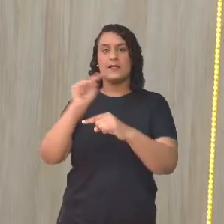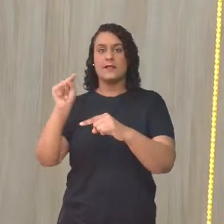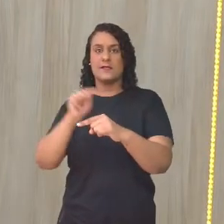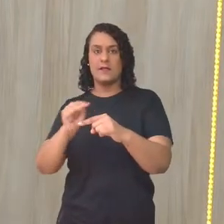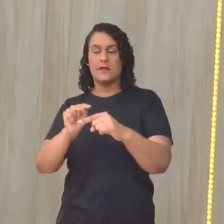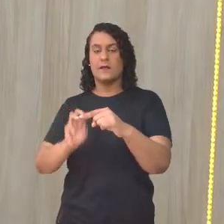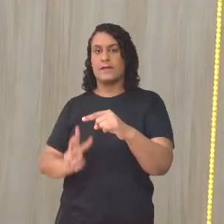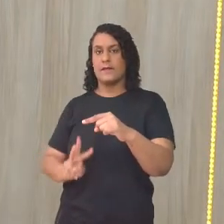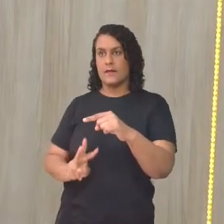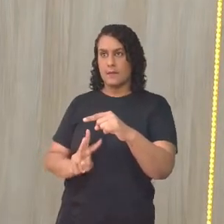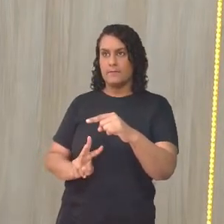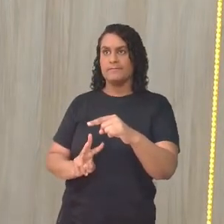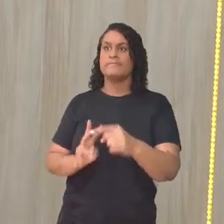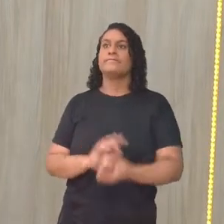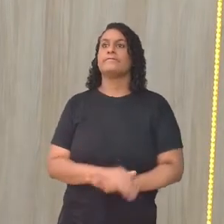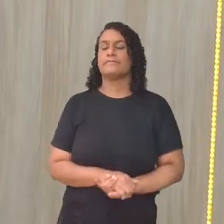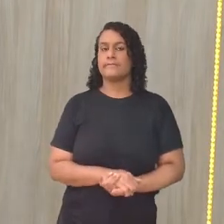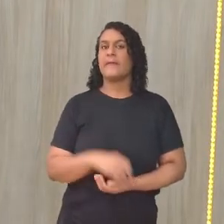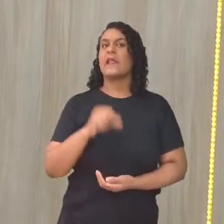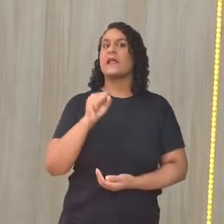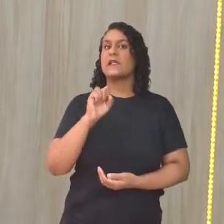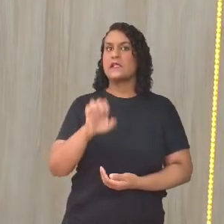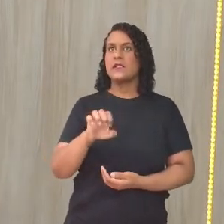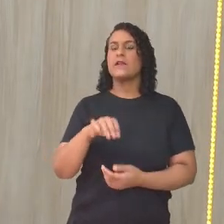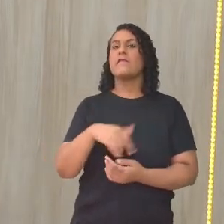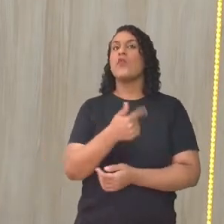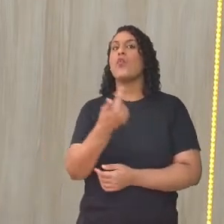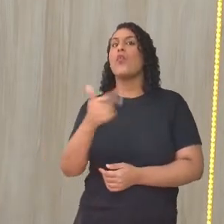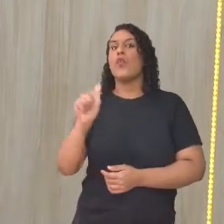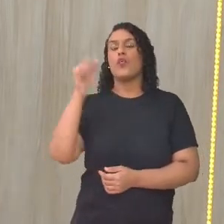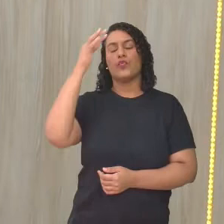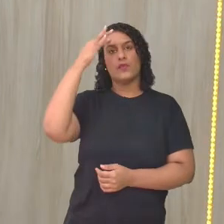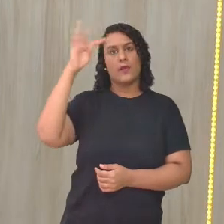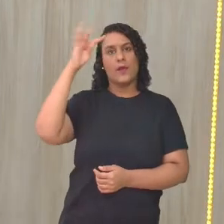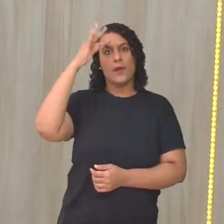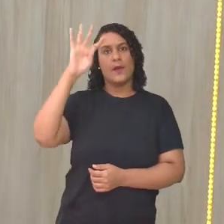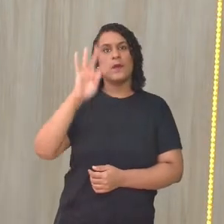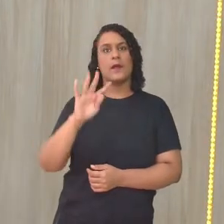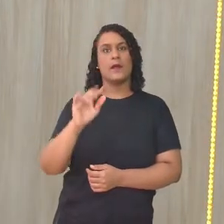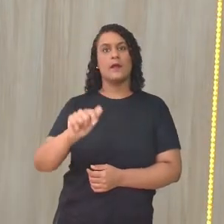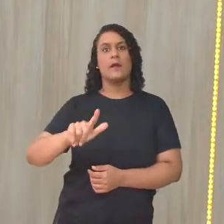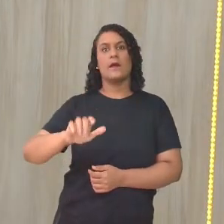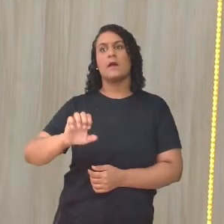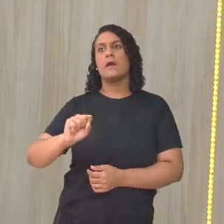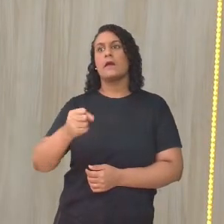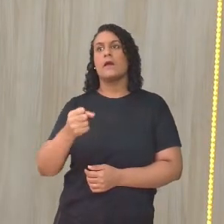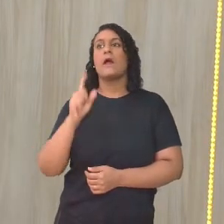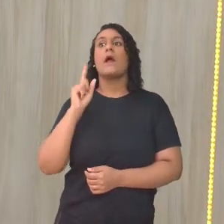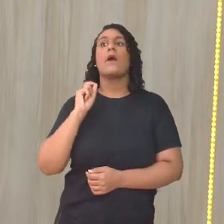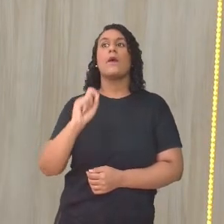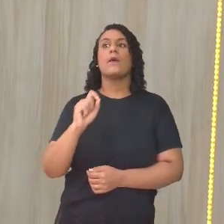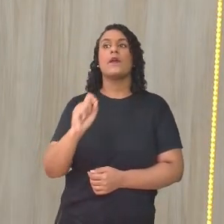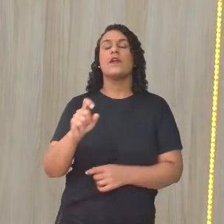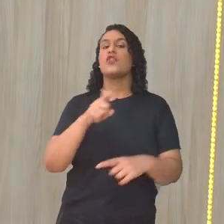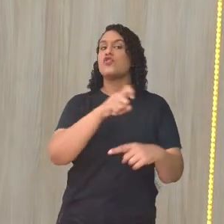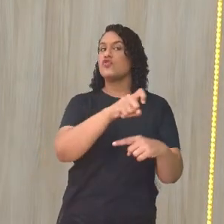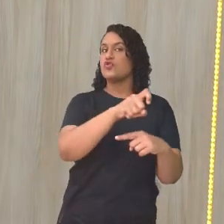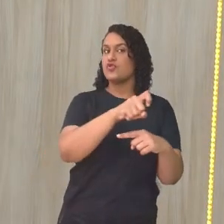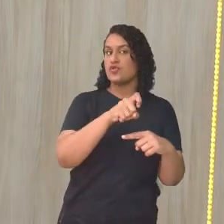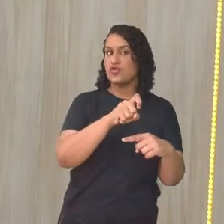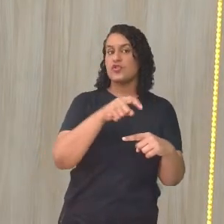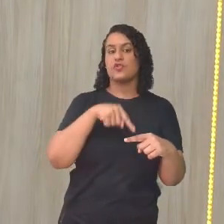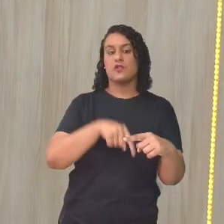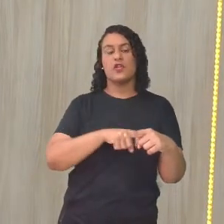Z está para W. Se eu for fazer o outro teorema dele, a gente sabe que X, que é esse pedacinho, está para X